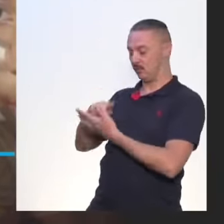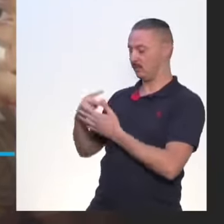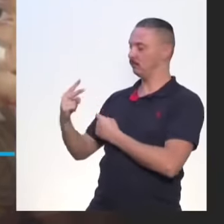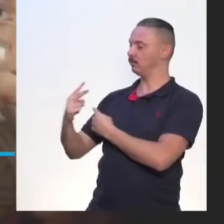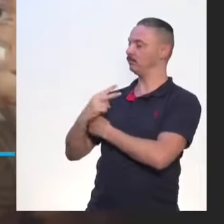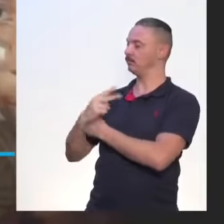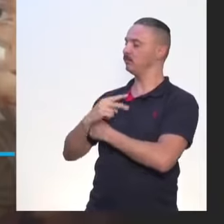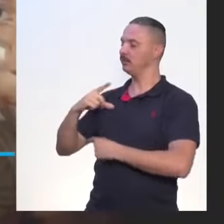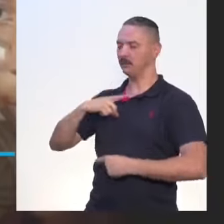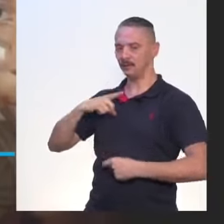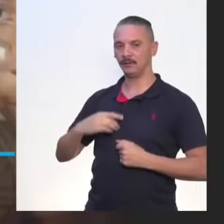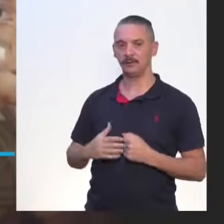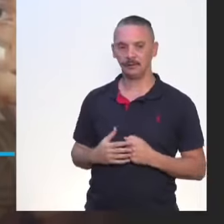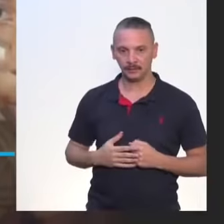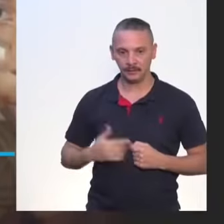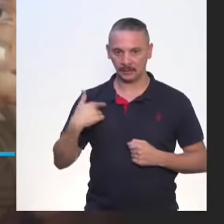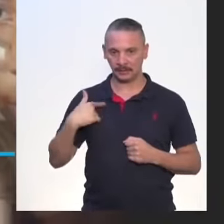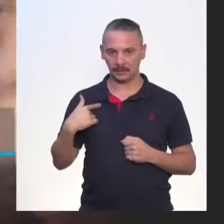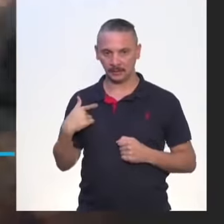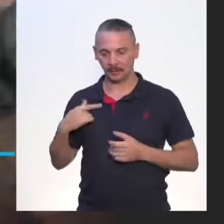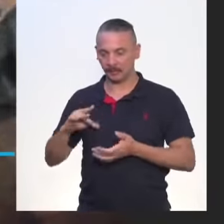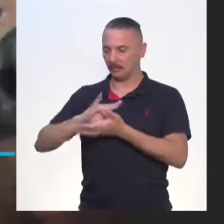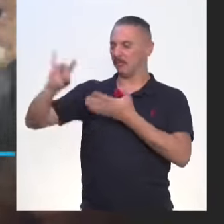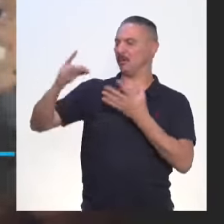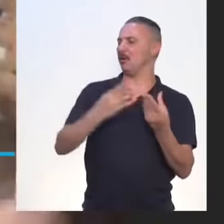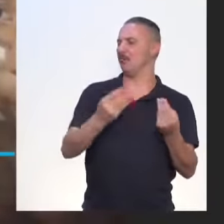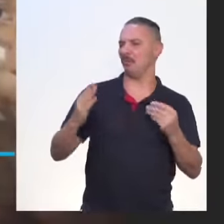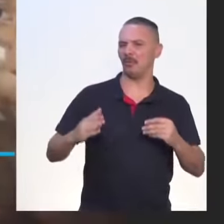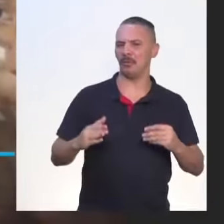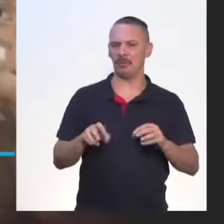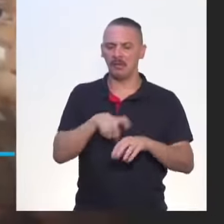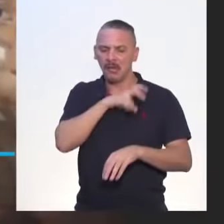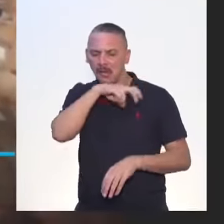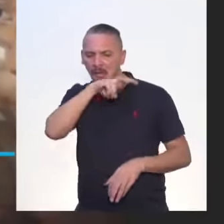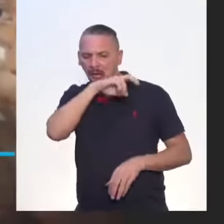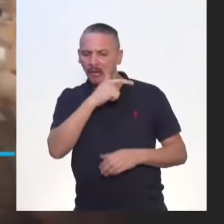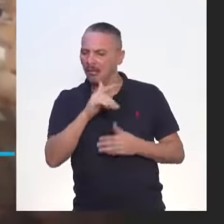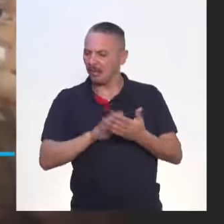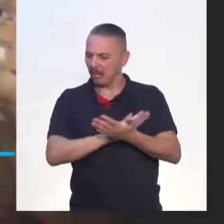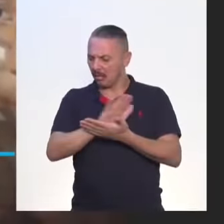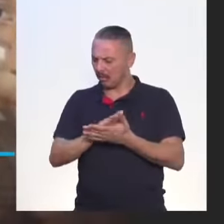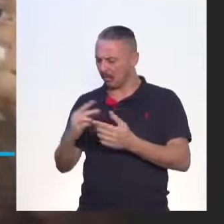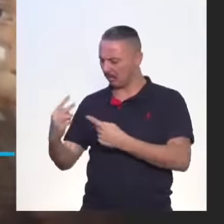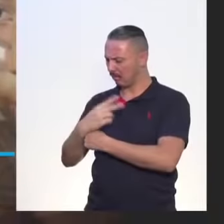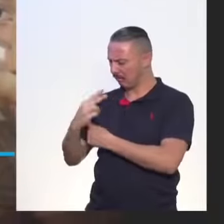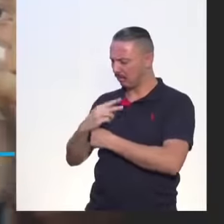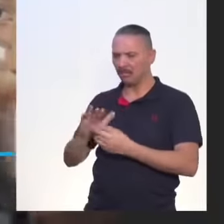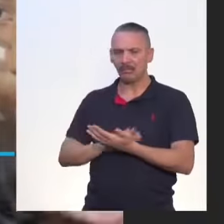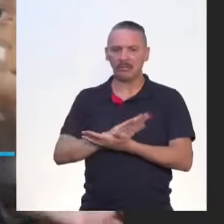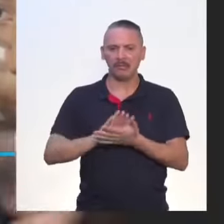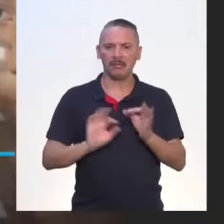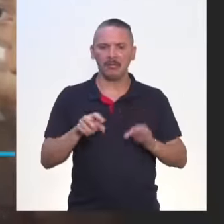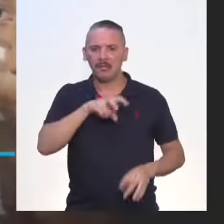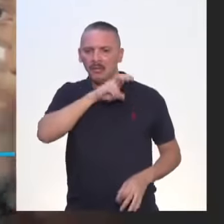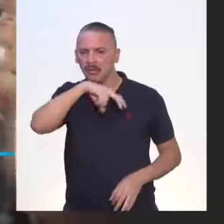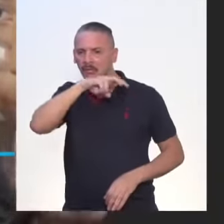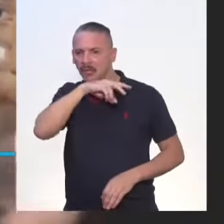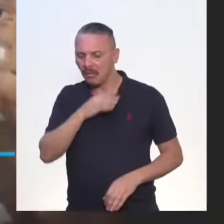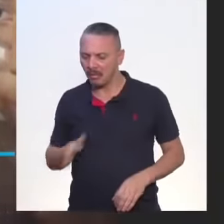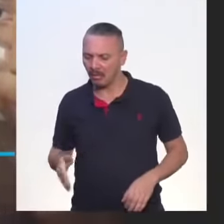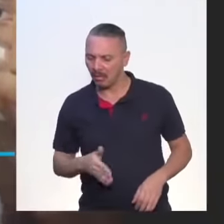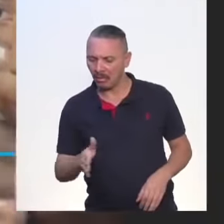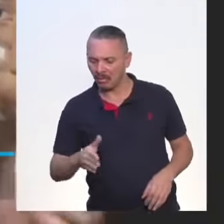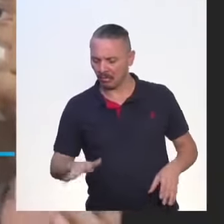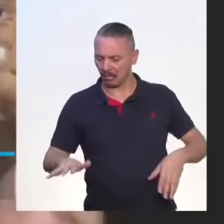proteger dos meus inimigos, que tem muito. As cobras não têm nada para se proteger. proteger, nós nascemos sem pé, sem